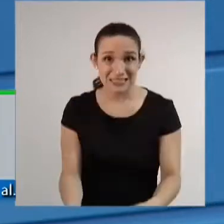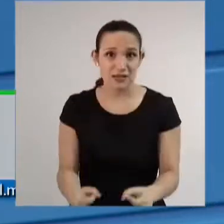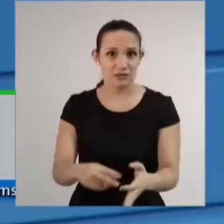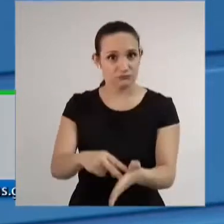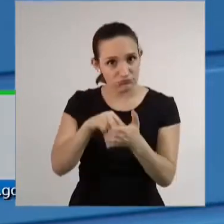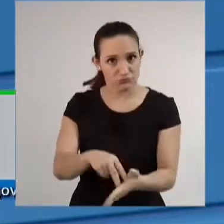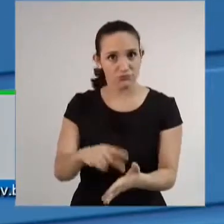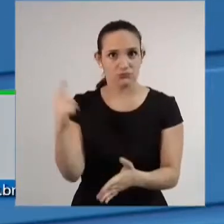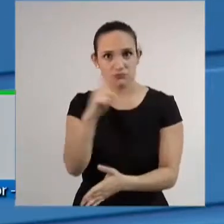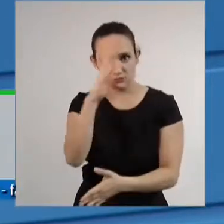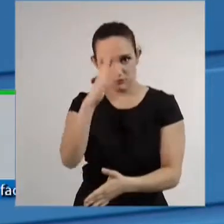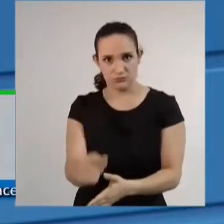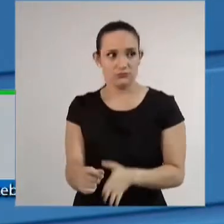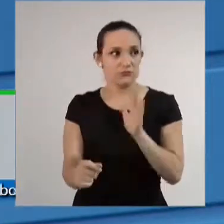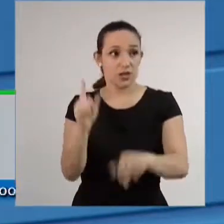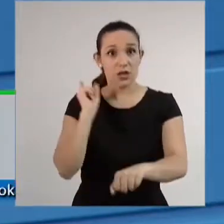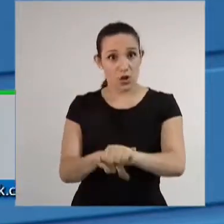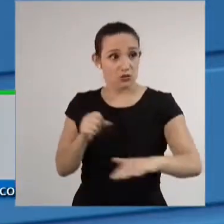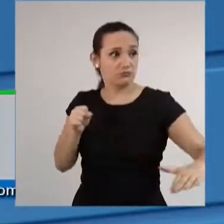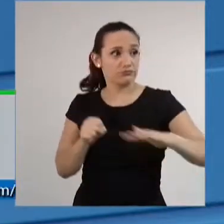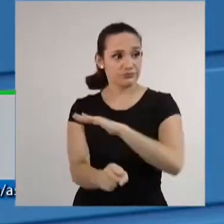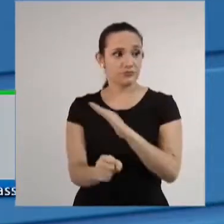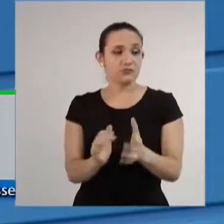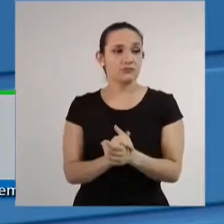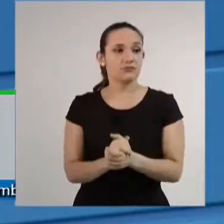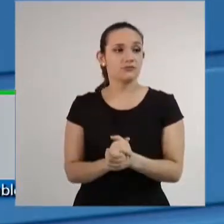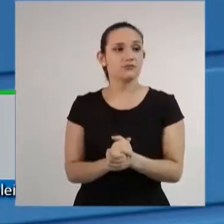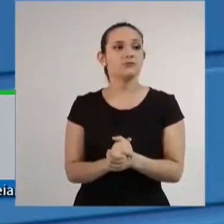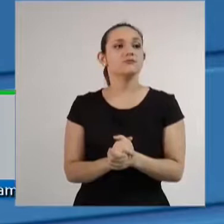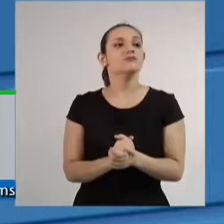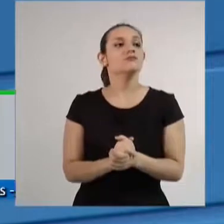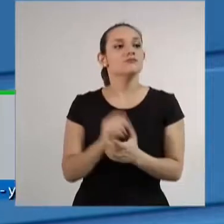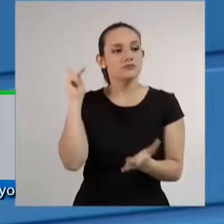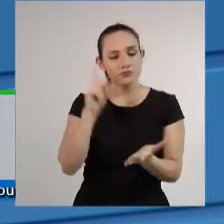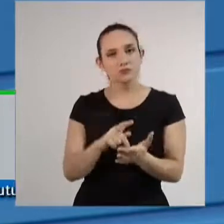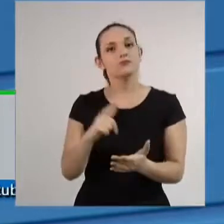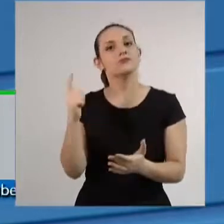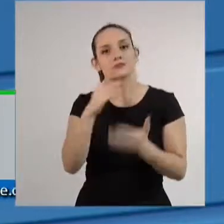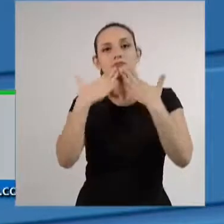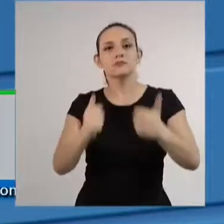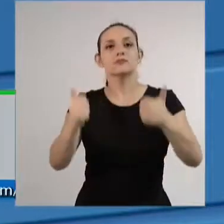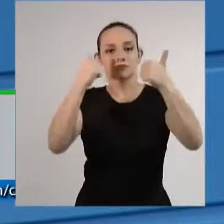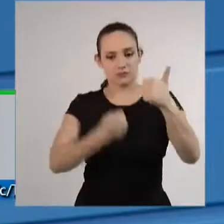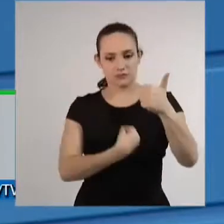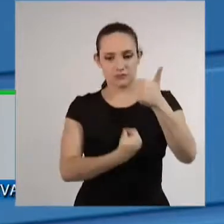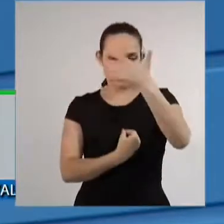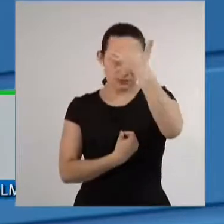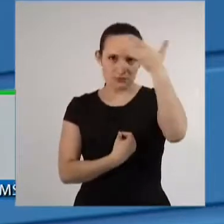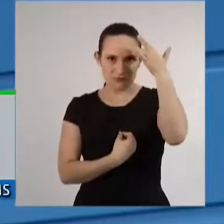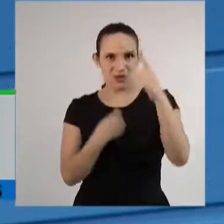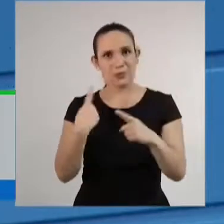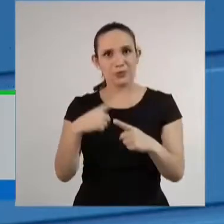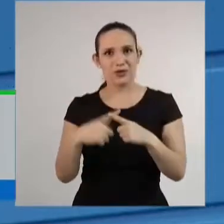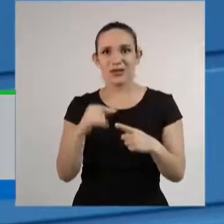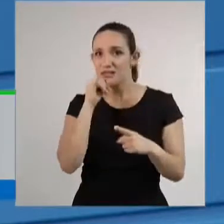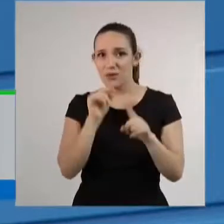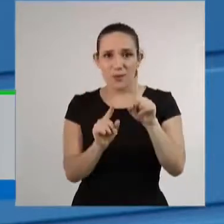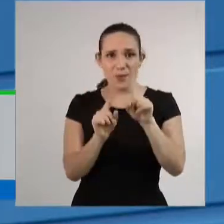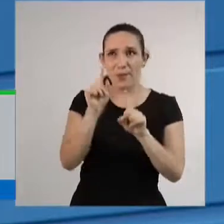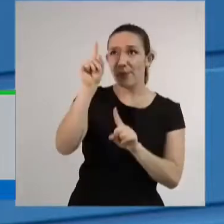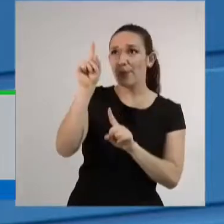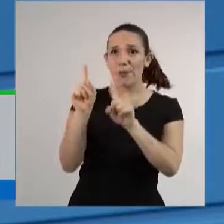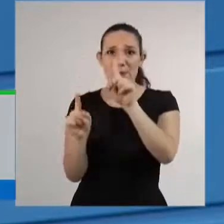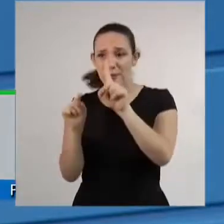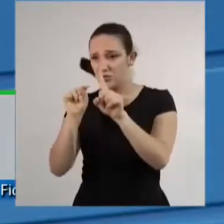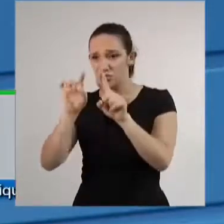sentido de que, ao serem introduzidas e colocadas em prática, possam efetivamente melhorar a vida das pessoas. Senão esses indicadores vão cada vez